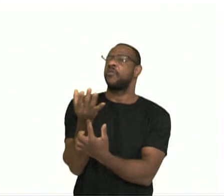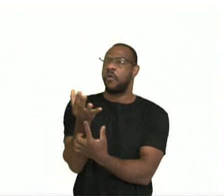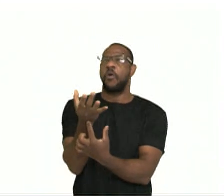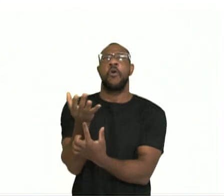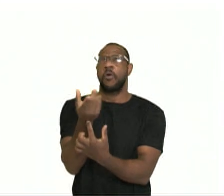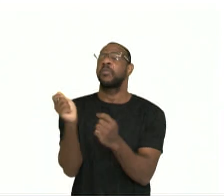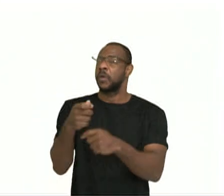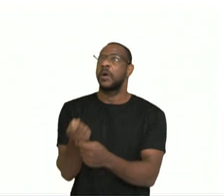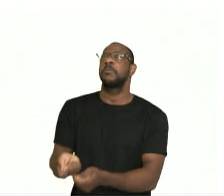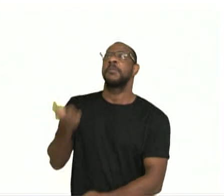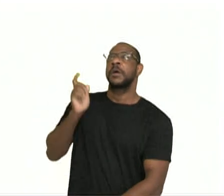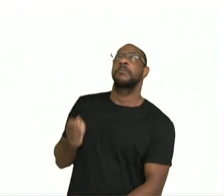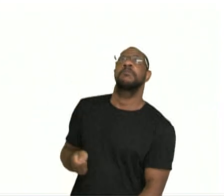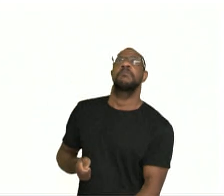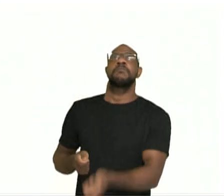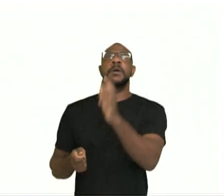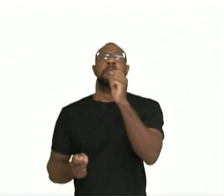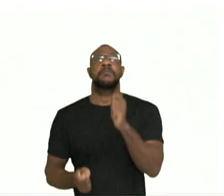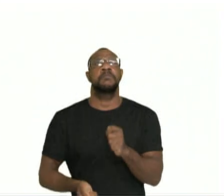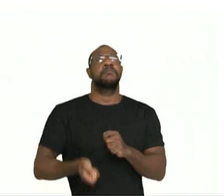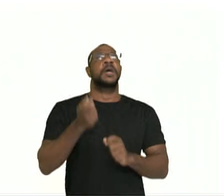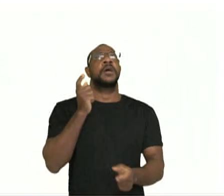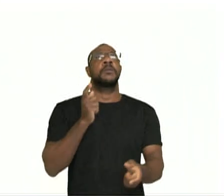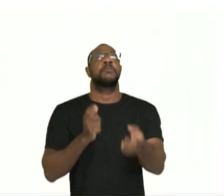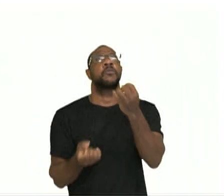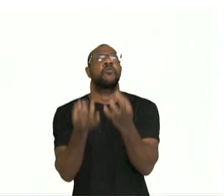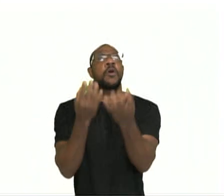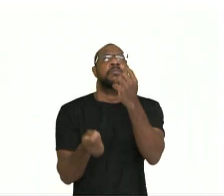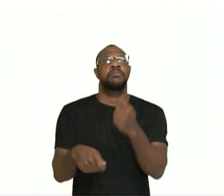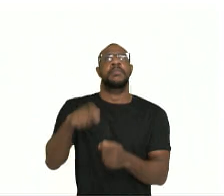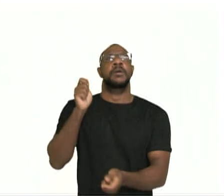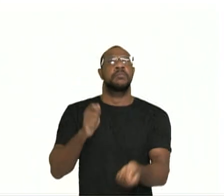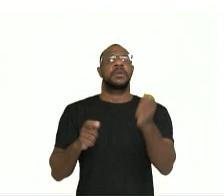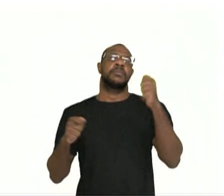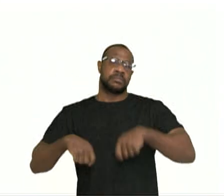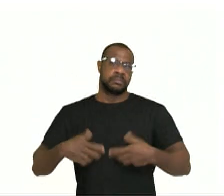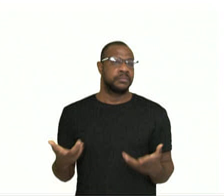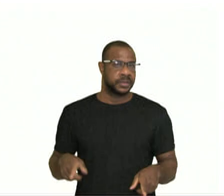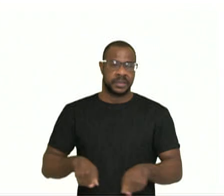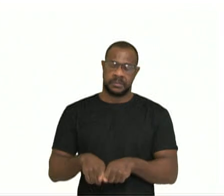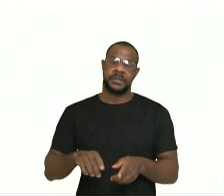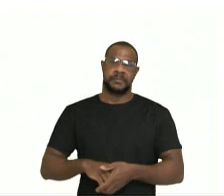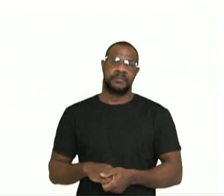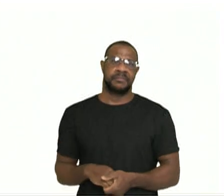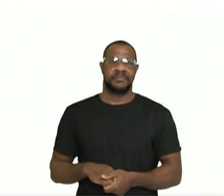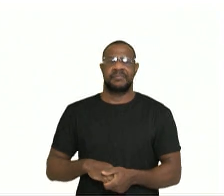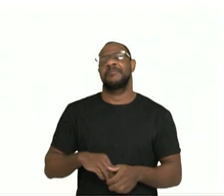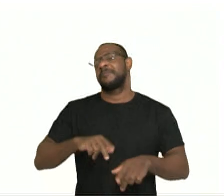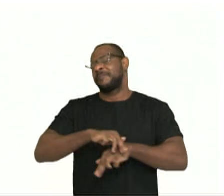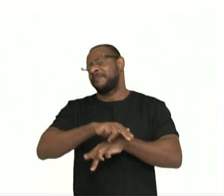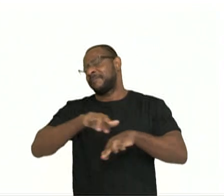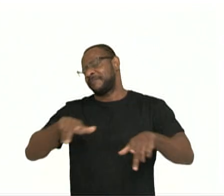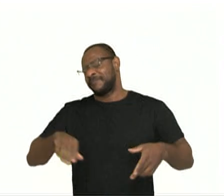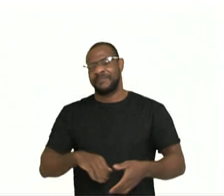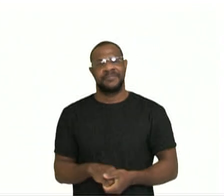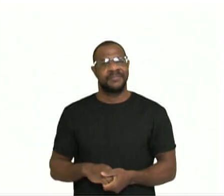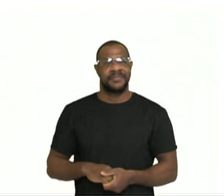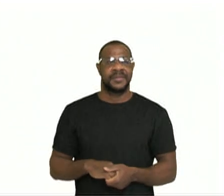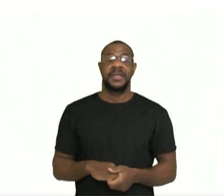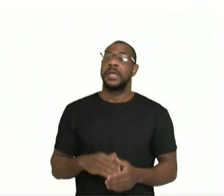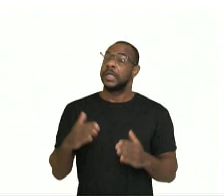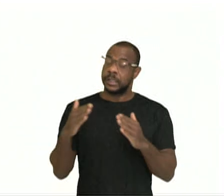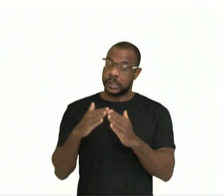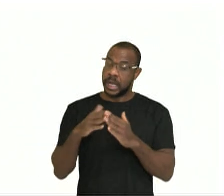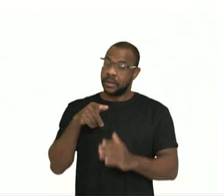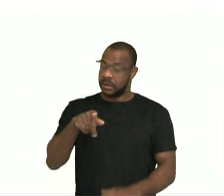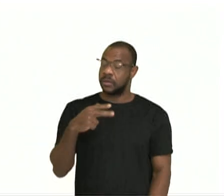E o perigo do número, né? Então, ninguém pode aí em casa pegar faca ou fogo para fazer esses malabares, né? Porque vai